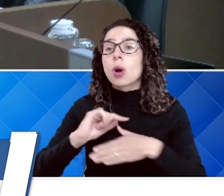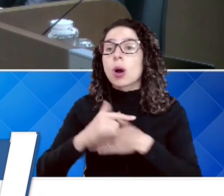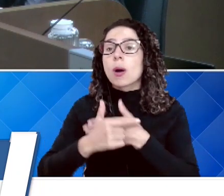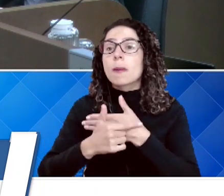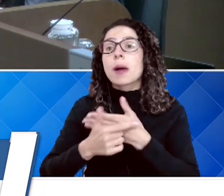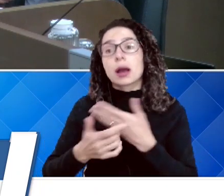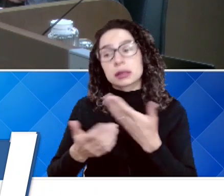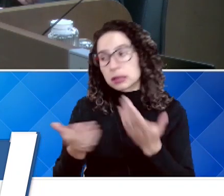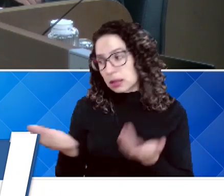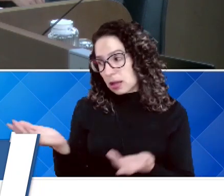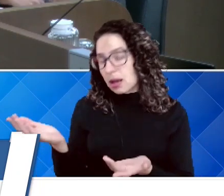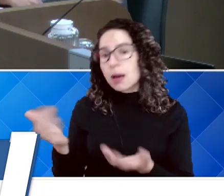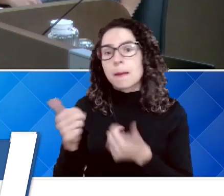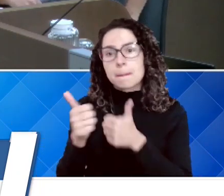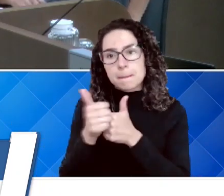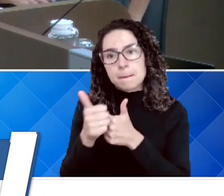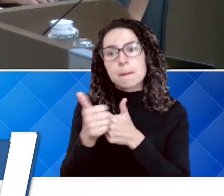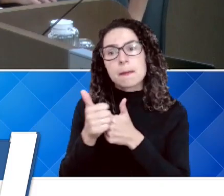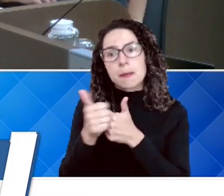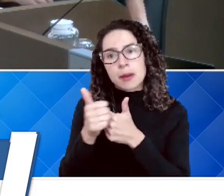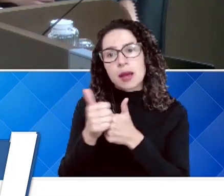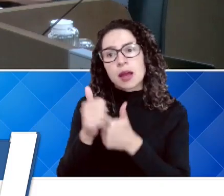Então, é próximo, inclusive, ao feirão